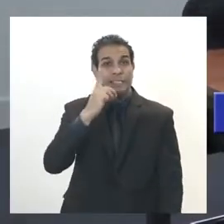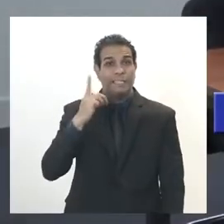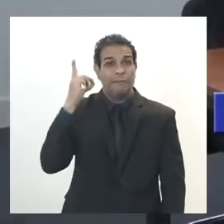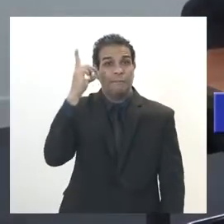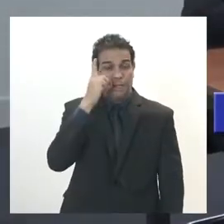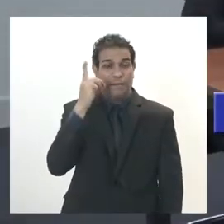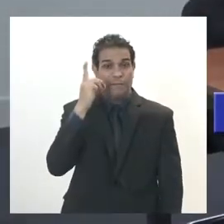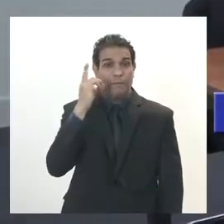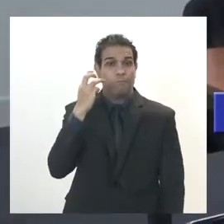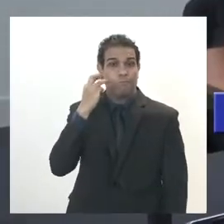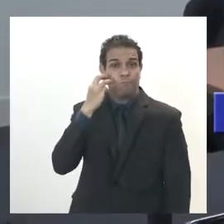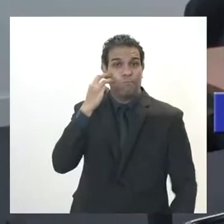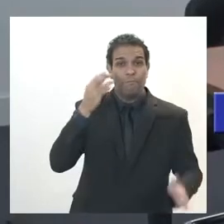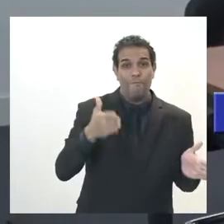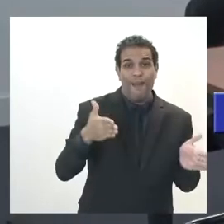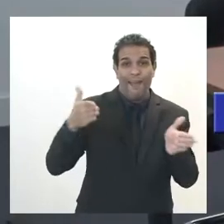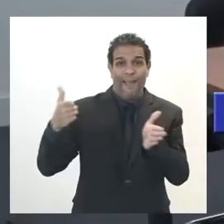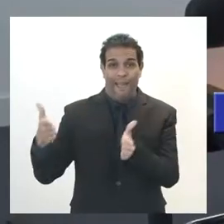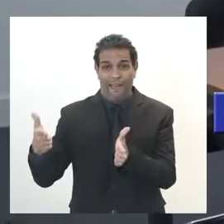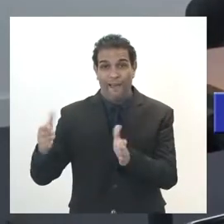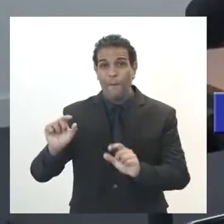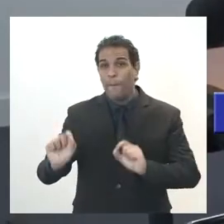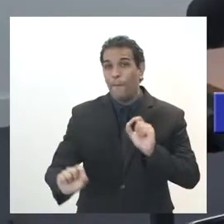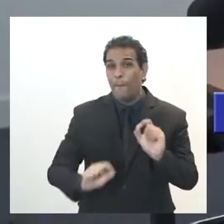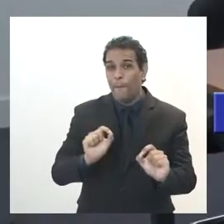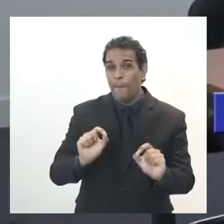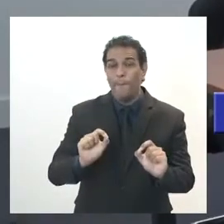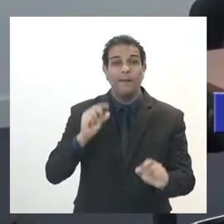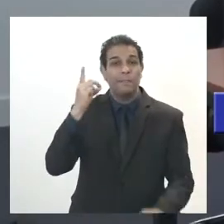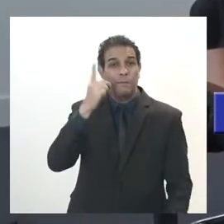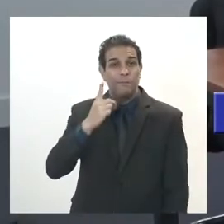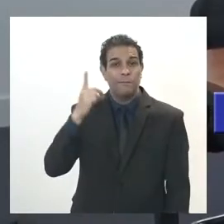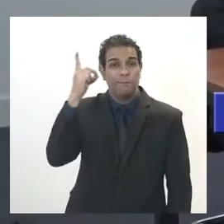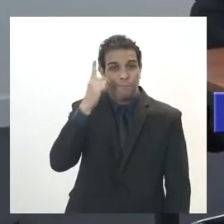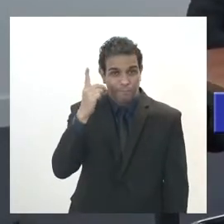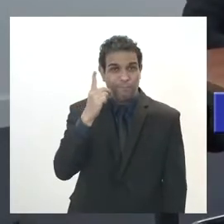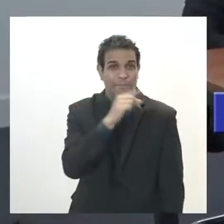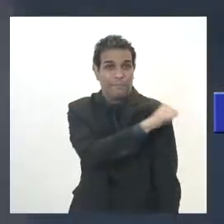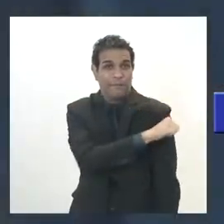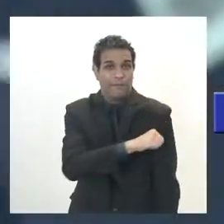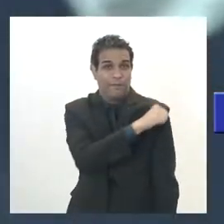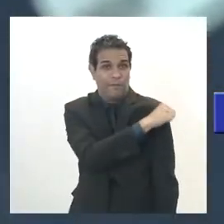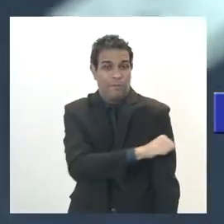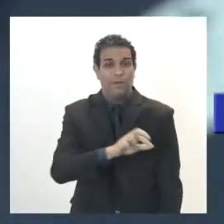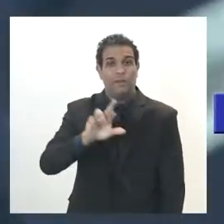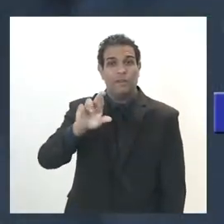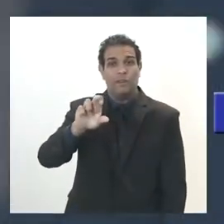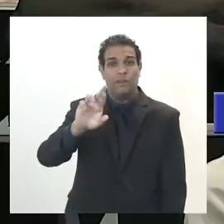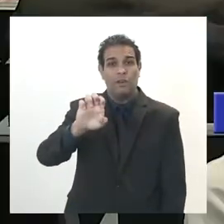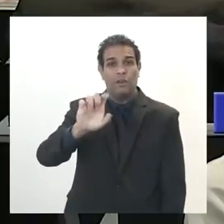e mais à esquerda ainda a deputada enfermeira Rejane